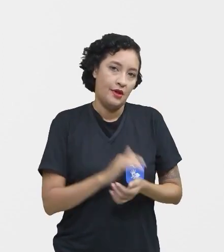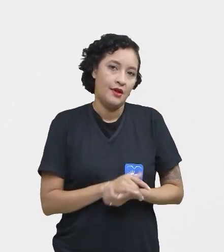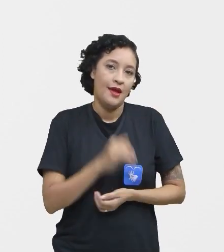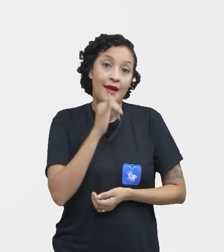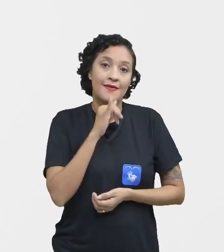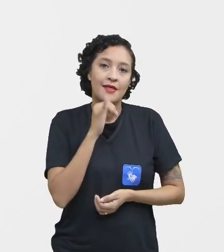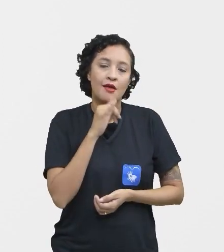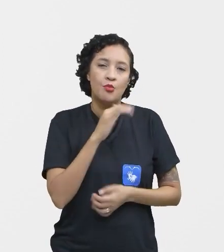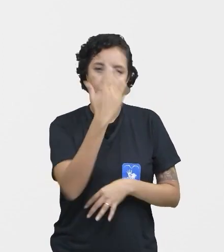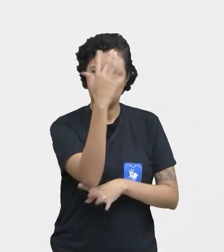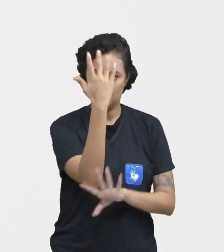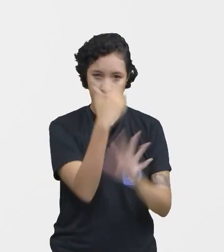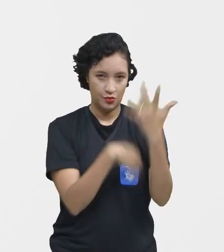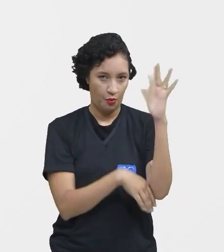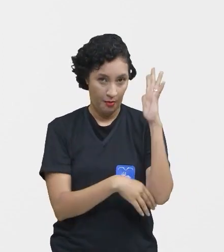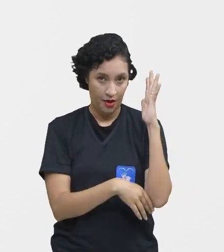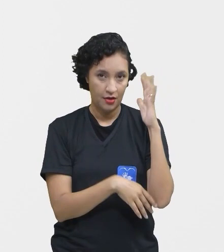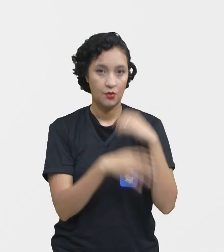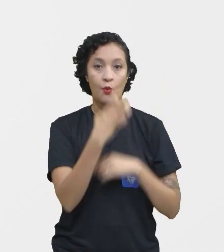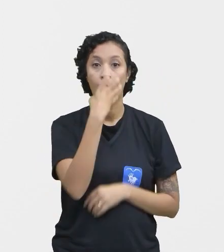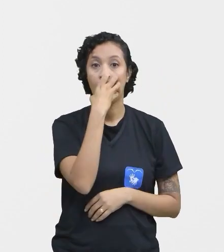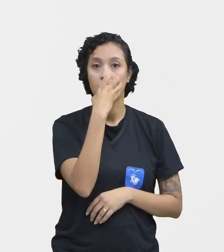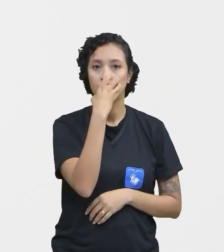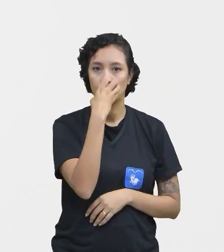né? Ele busca pequenos